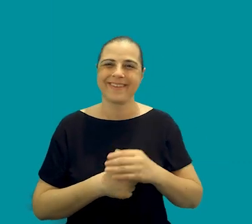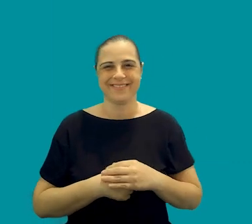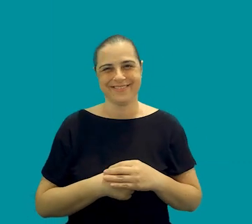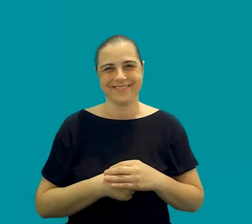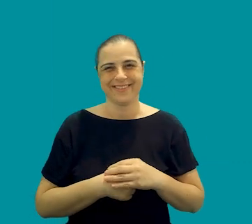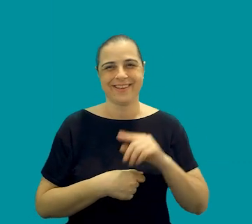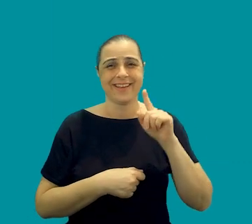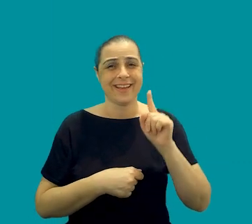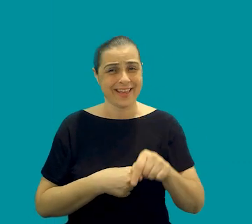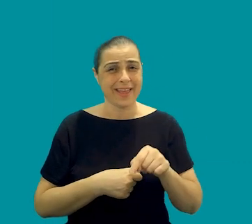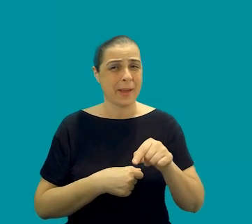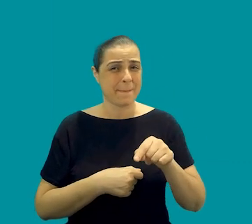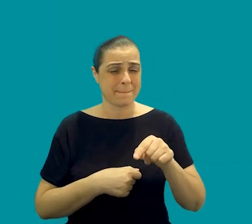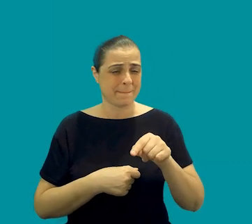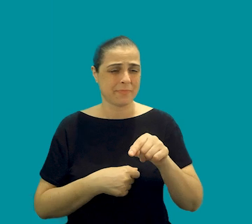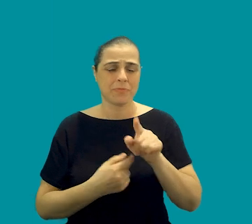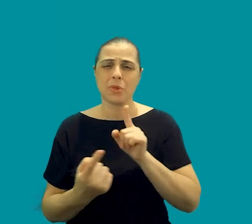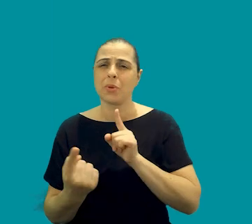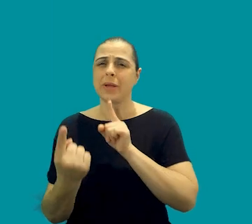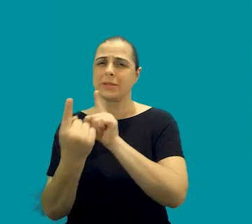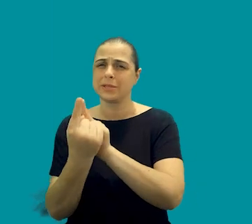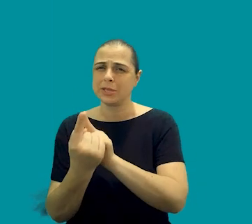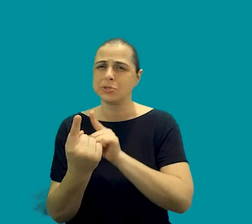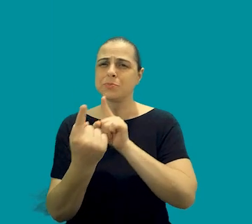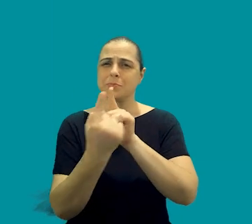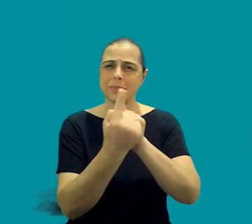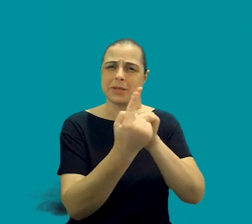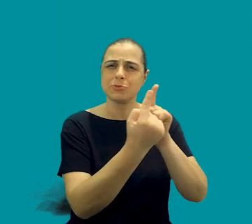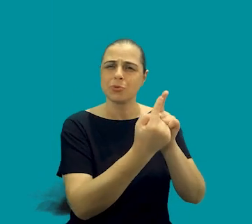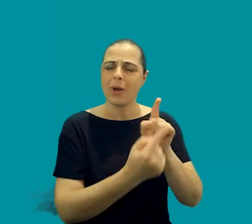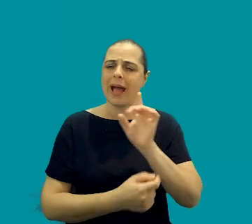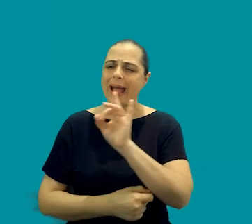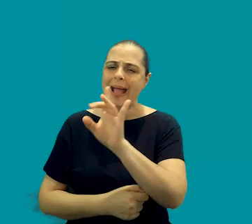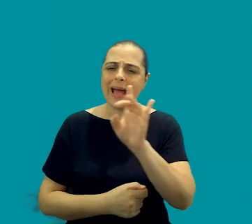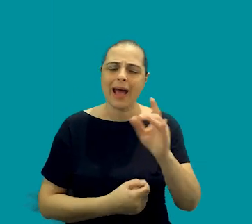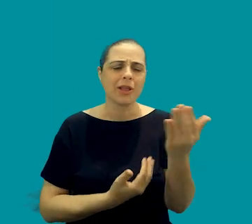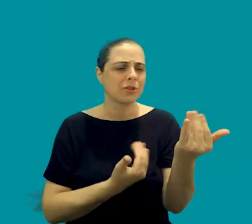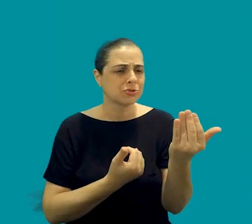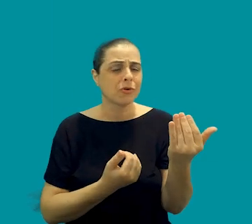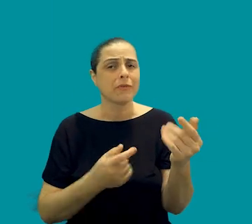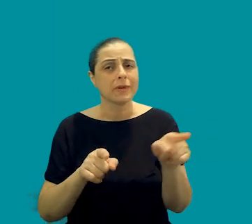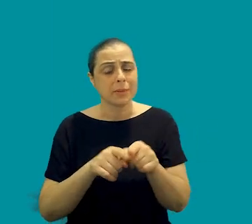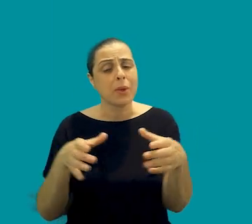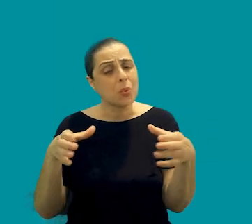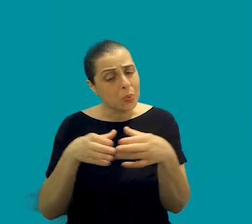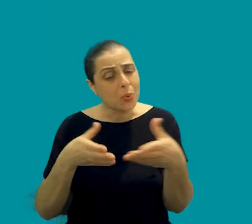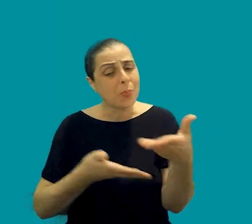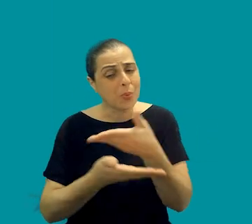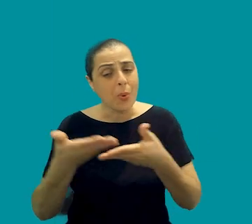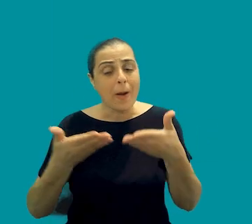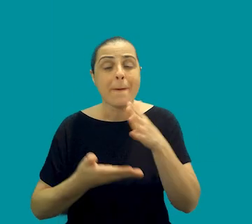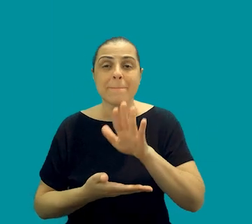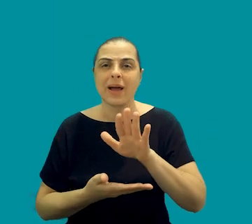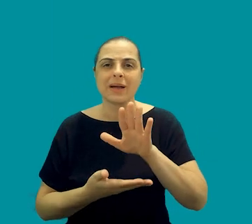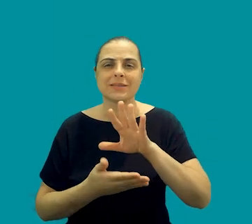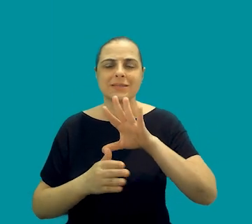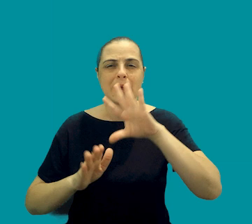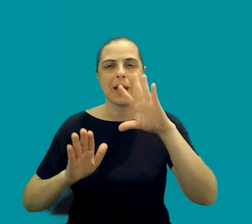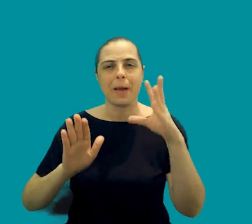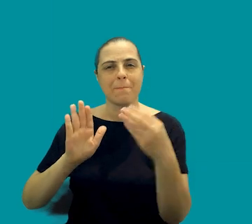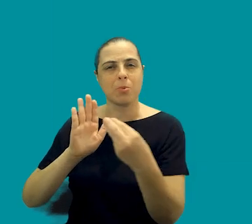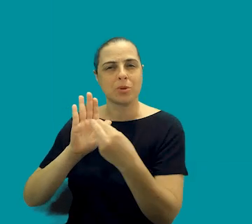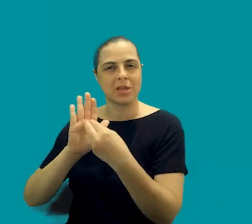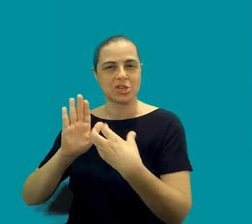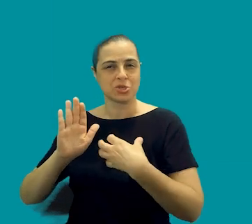é o grande nome ali do individual dos jovens e também no olhar coletivo também, mas acho que essa abordagem humanizada,